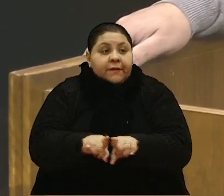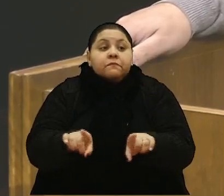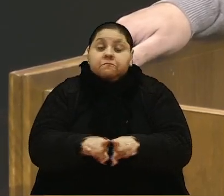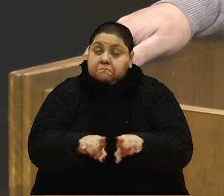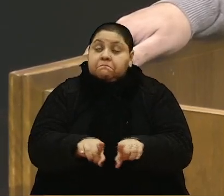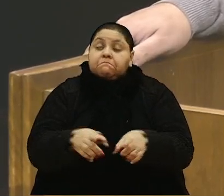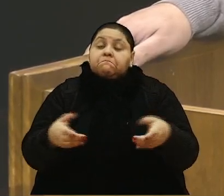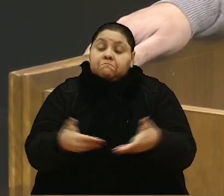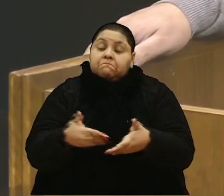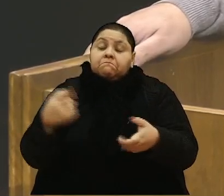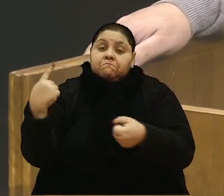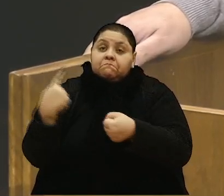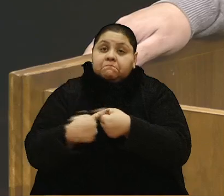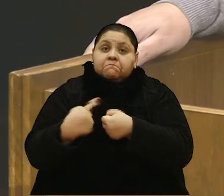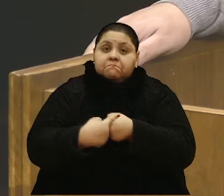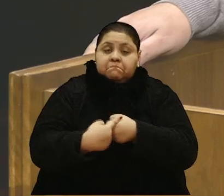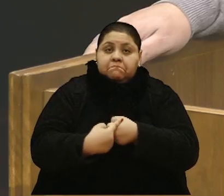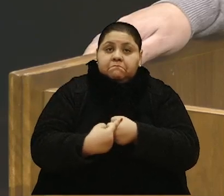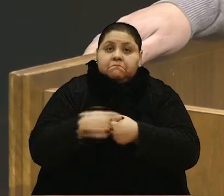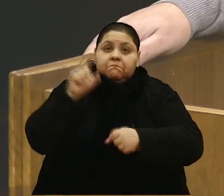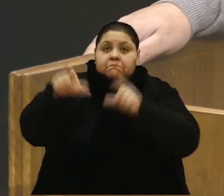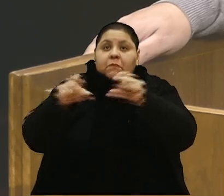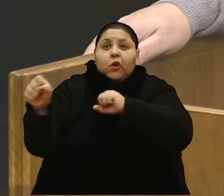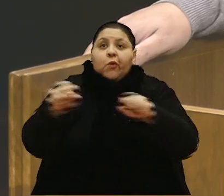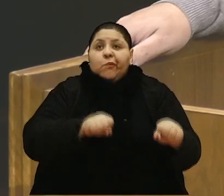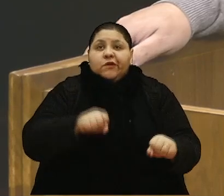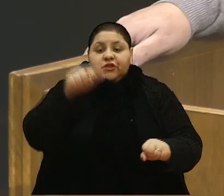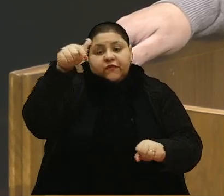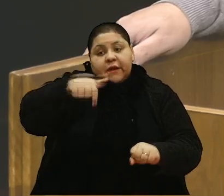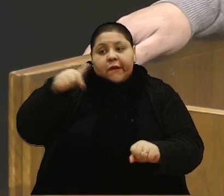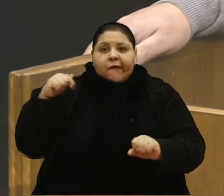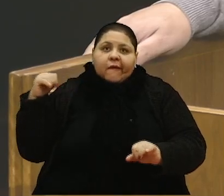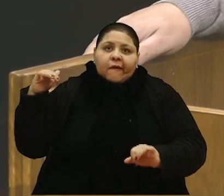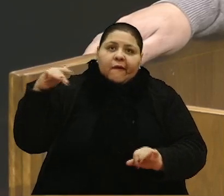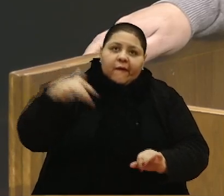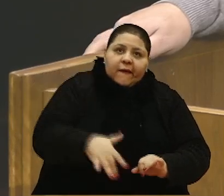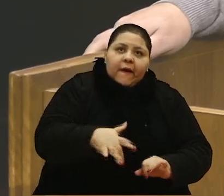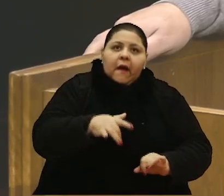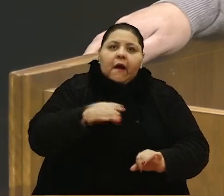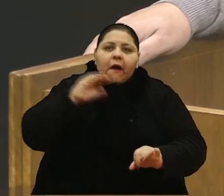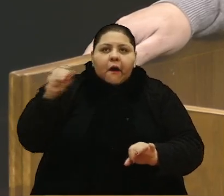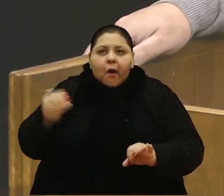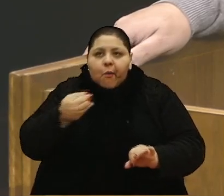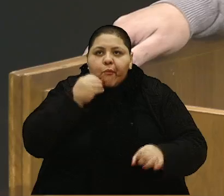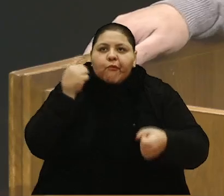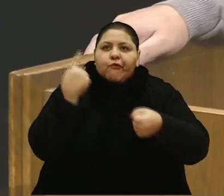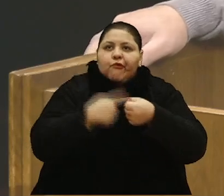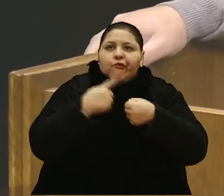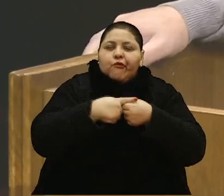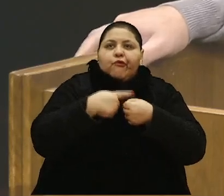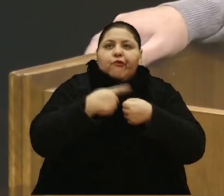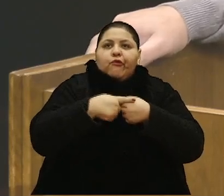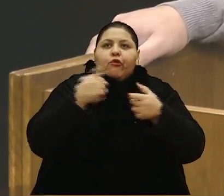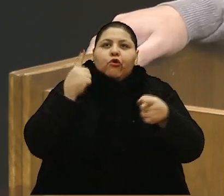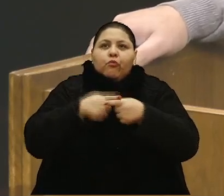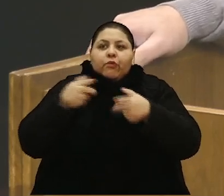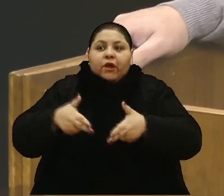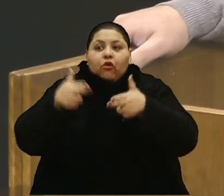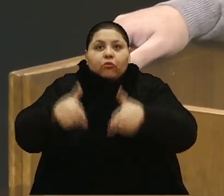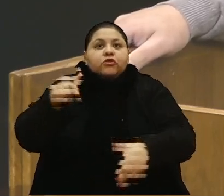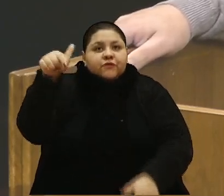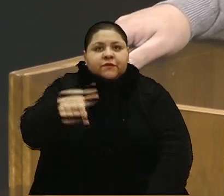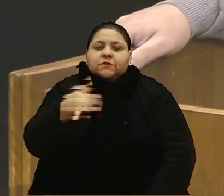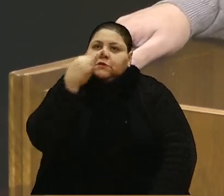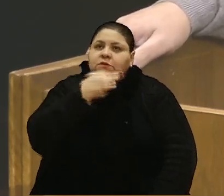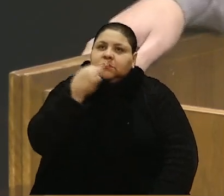sendo contra a cidade. Que pessoas podem vir para cá, aproveitar a cidade através dessa locomotiva que está vindo para cá.